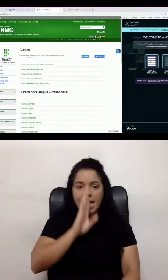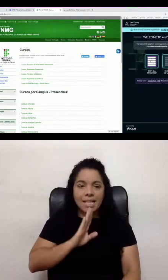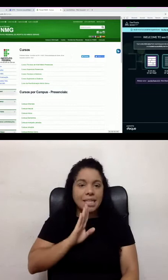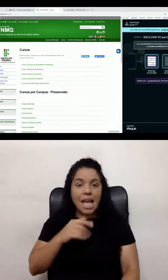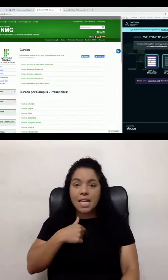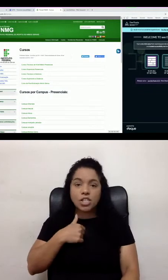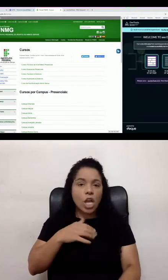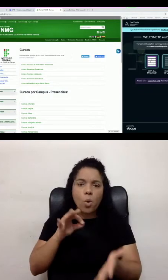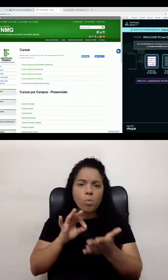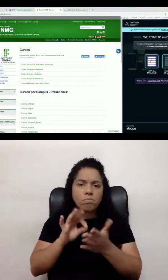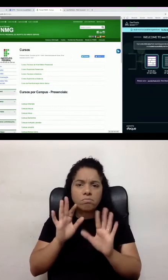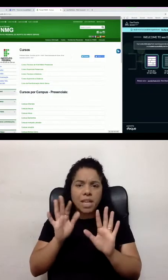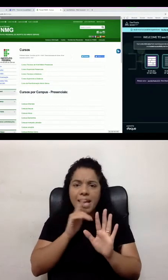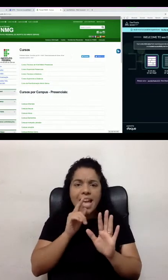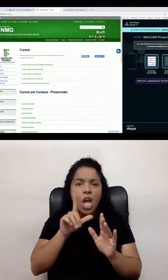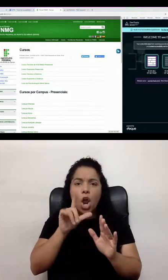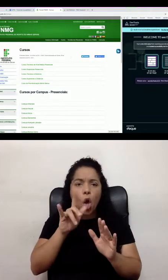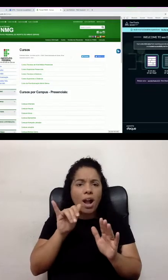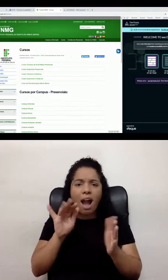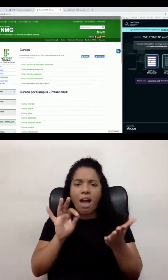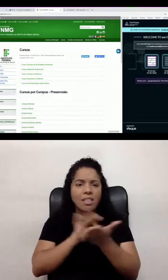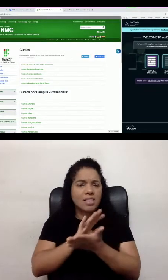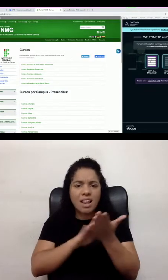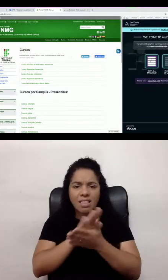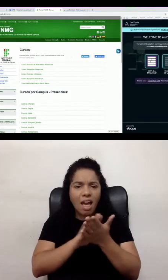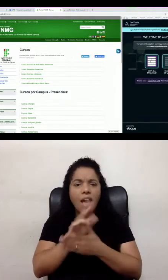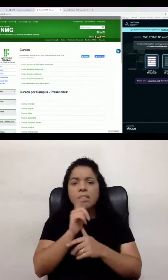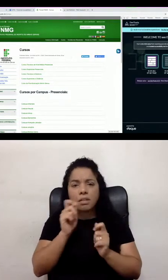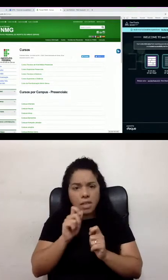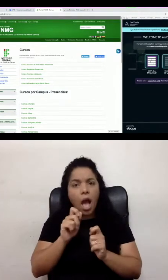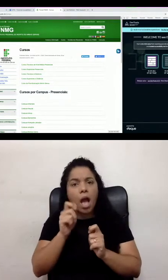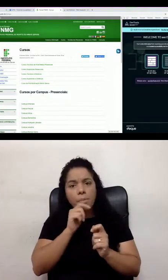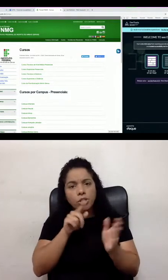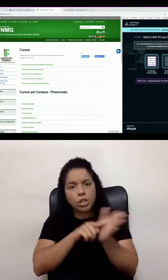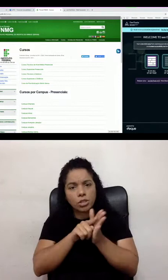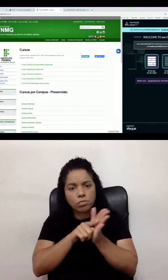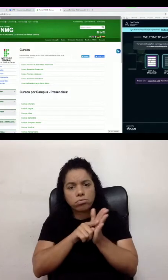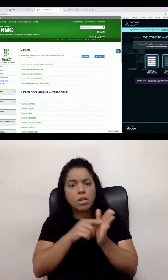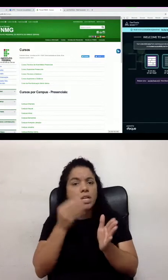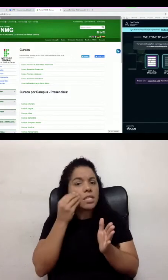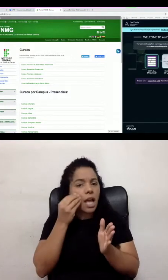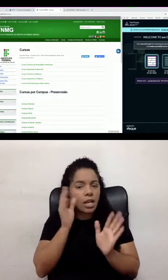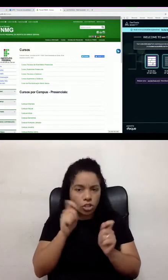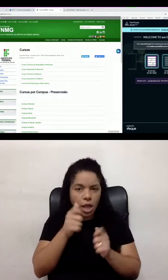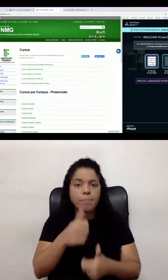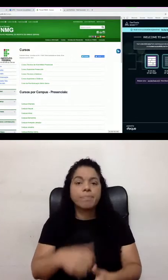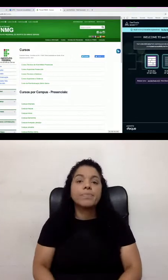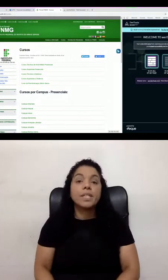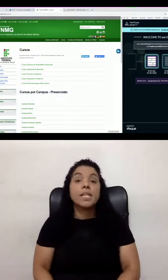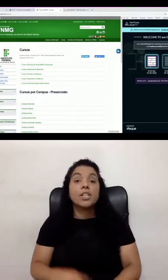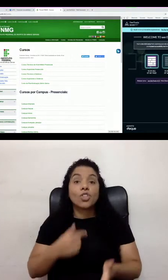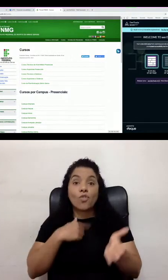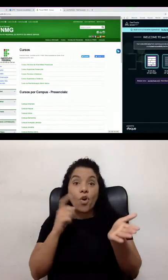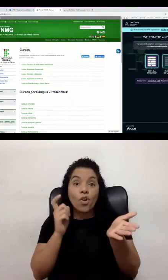nada, ó, não tô logada nem nada e já dá para a gente fazer o teste. Então, eu vou clicar aqui,